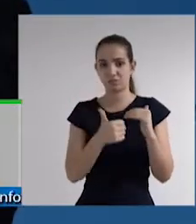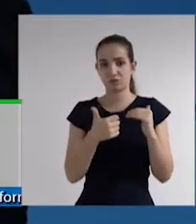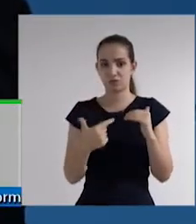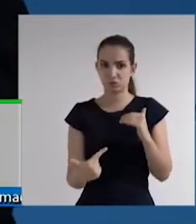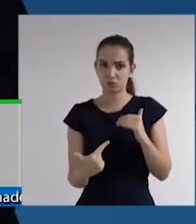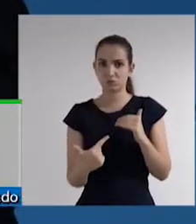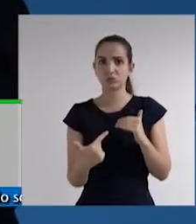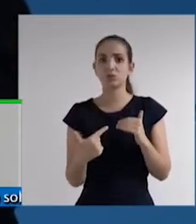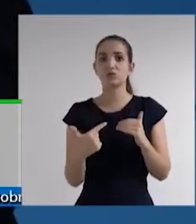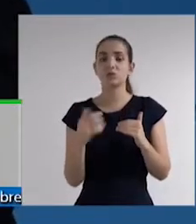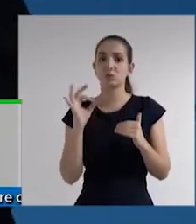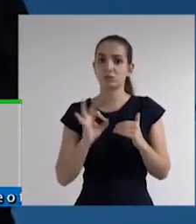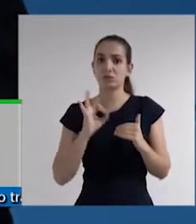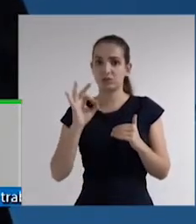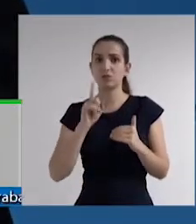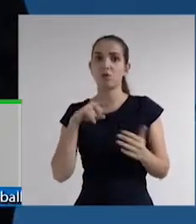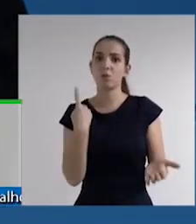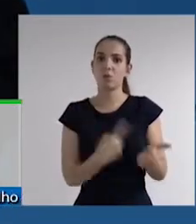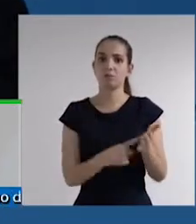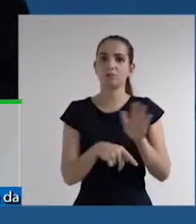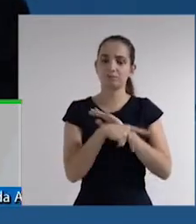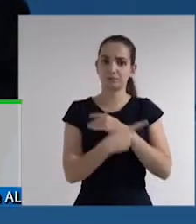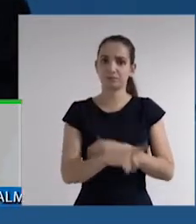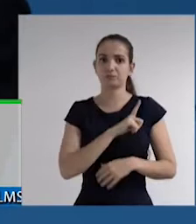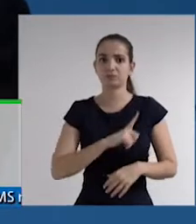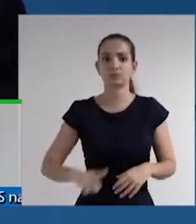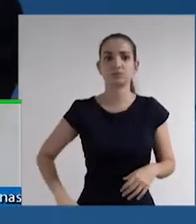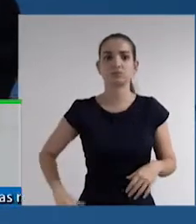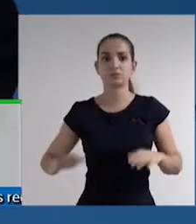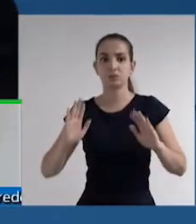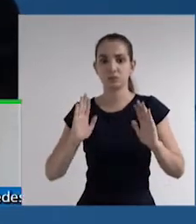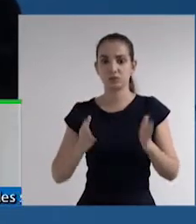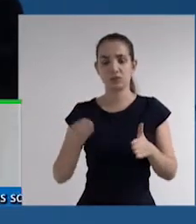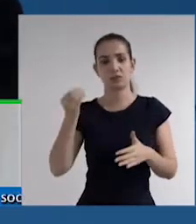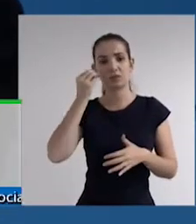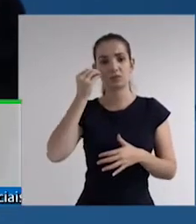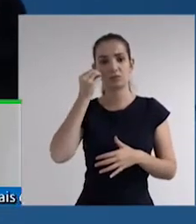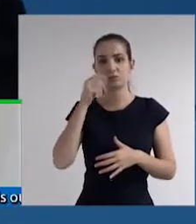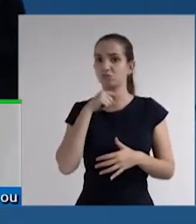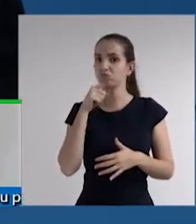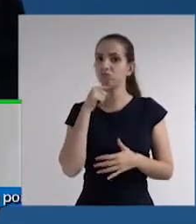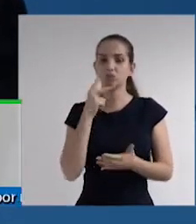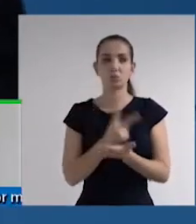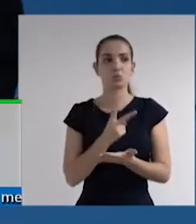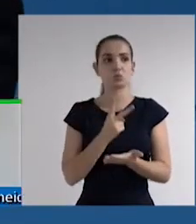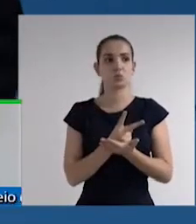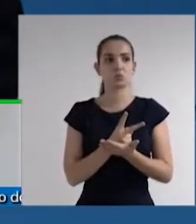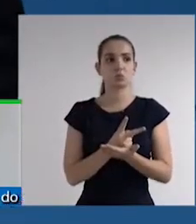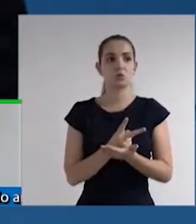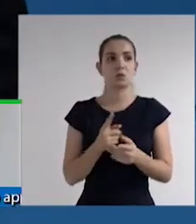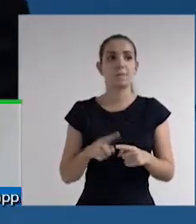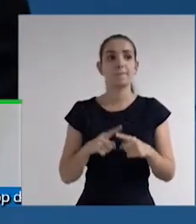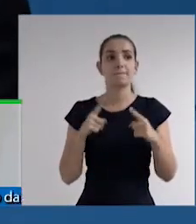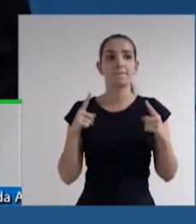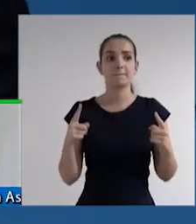um compromisso, né, do governador, já testado, que não foi possível mantê-lo, mas que